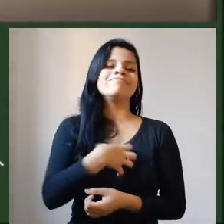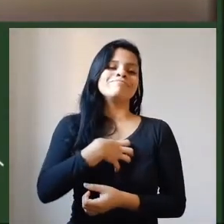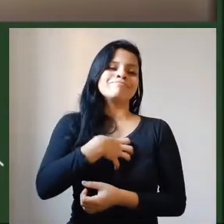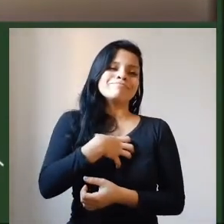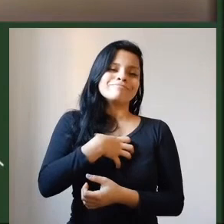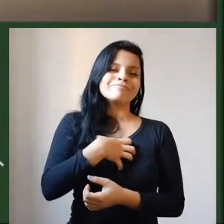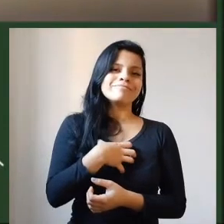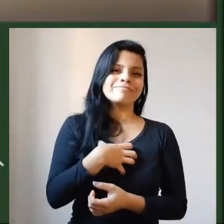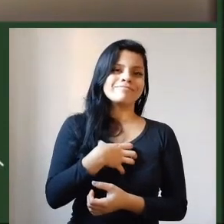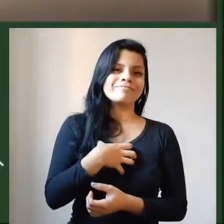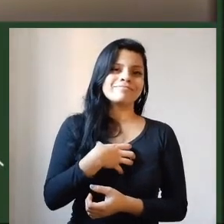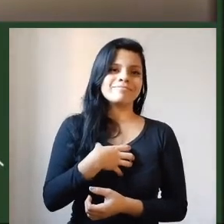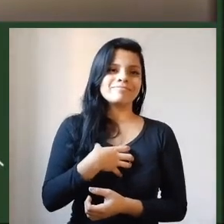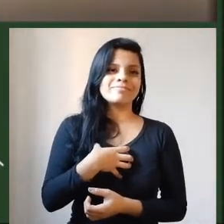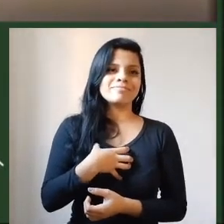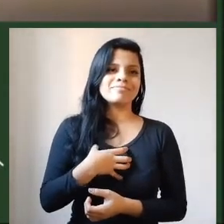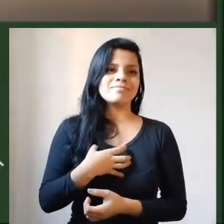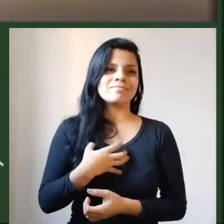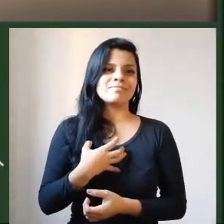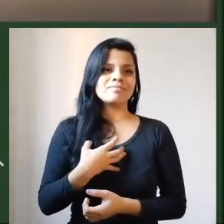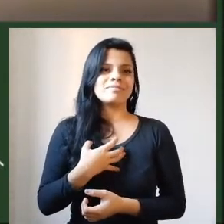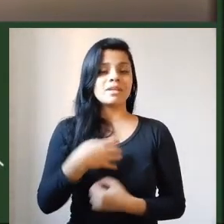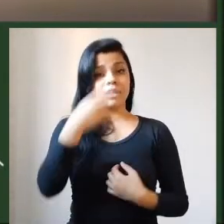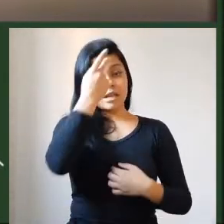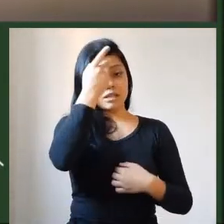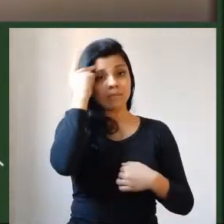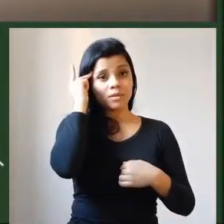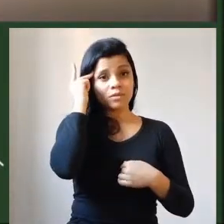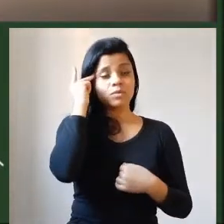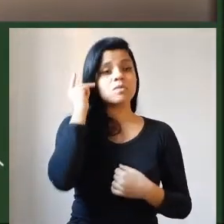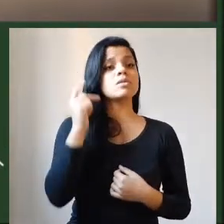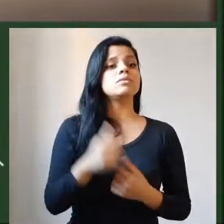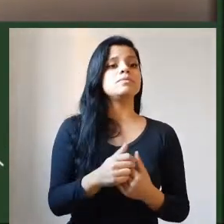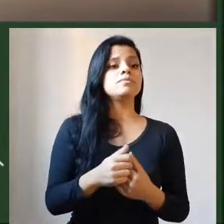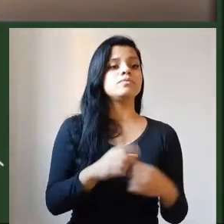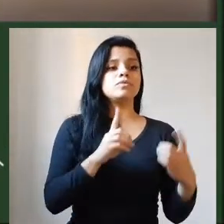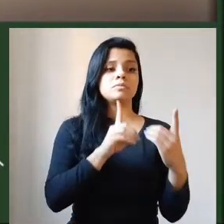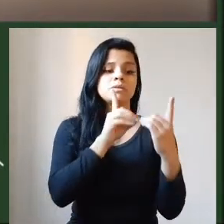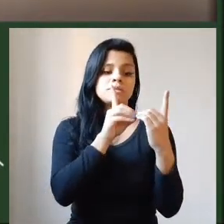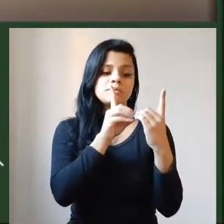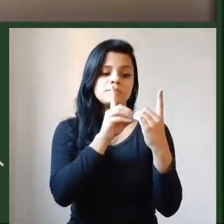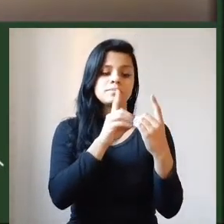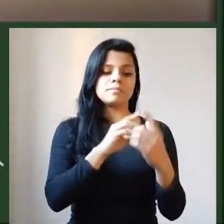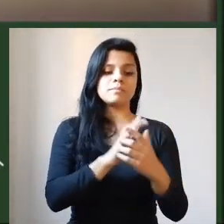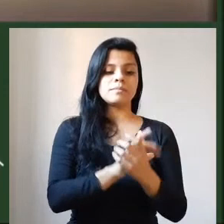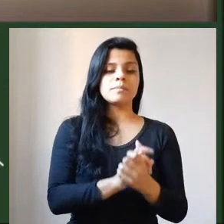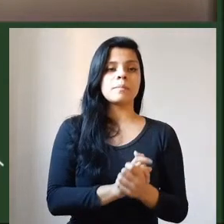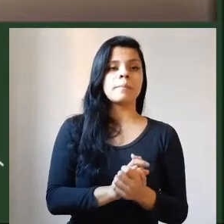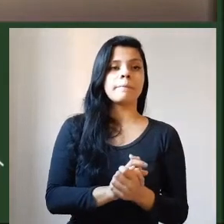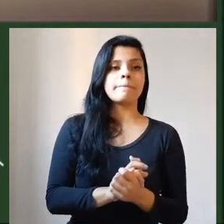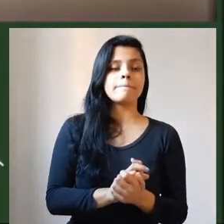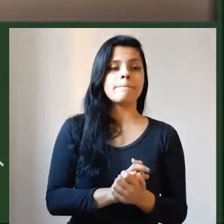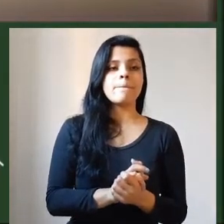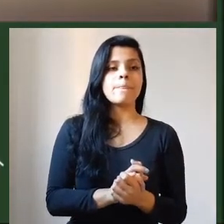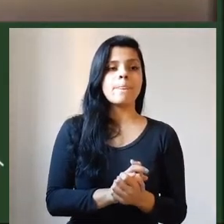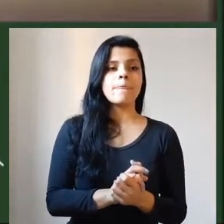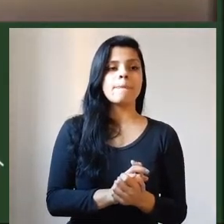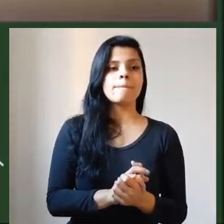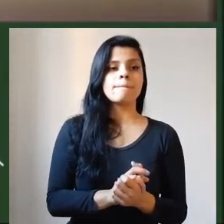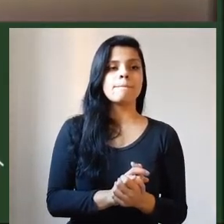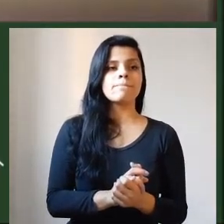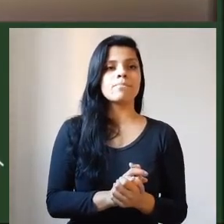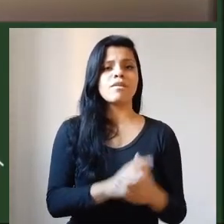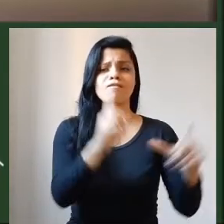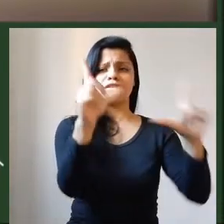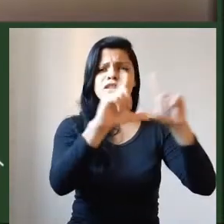demandarem por medidas, enfim, por remédios e tudo